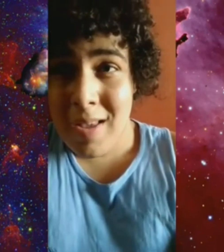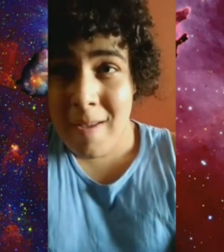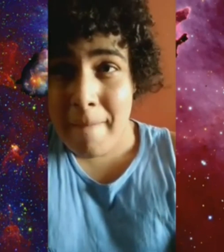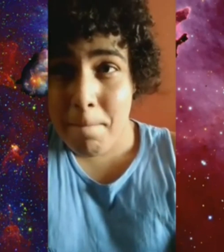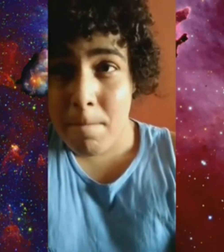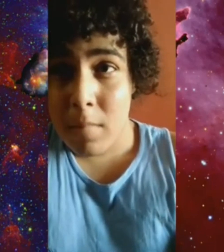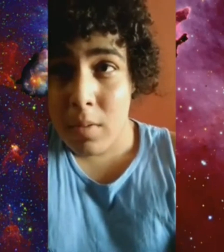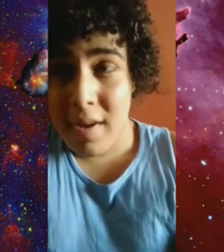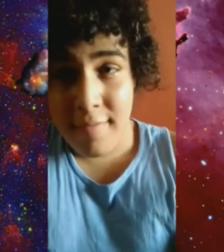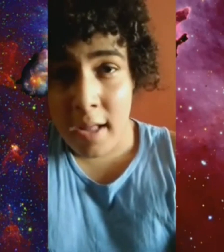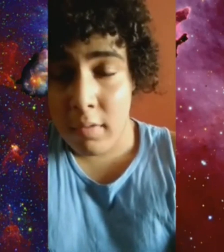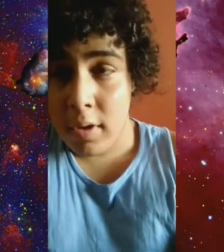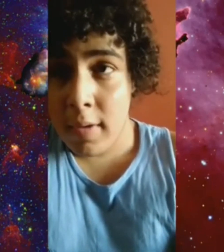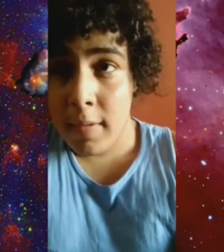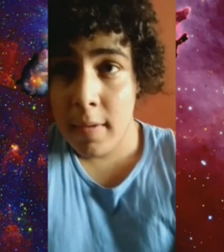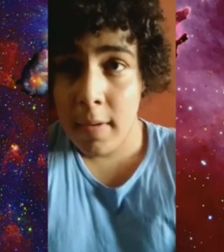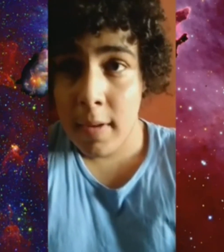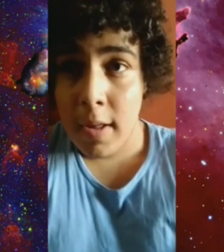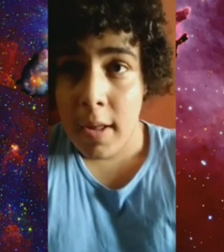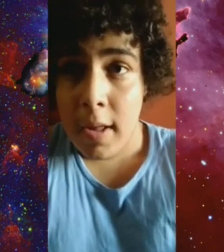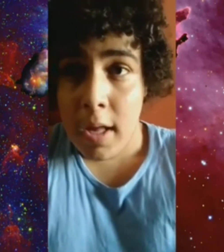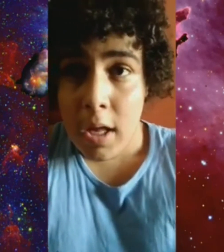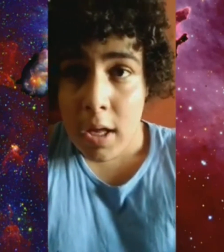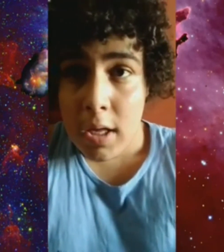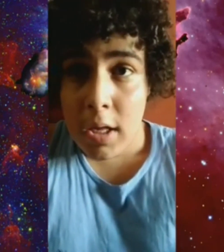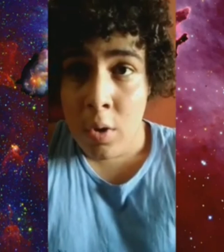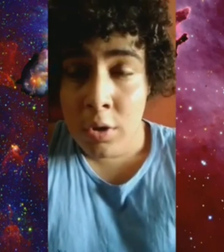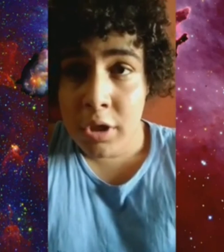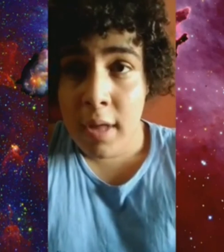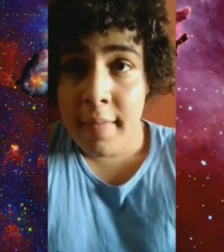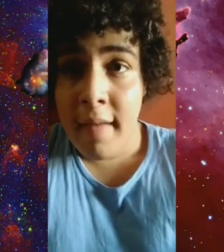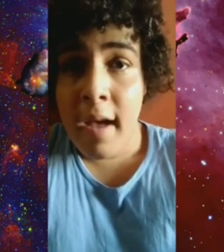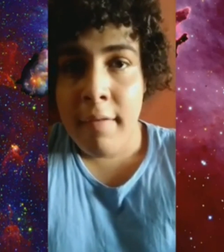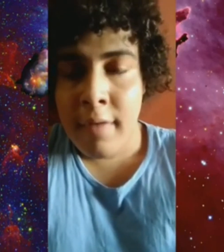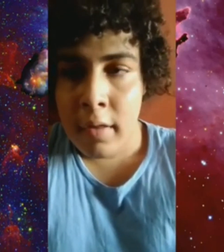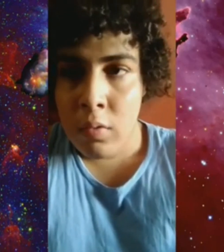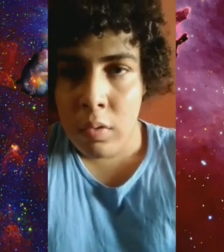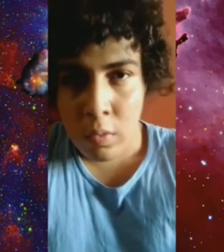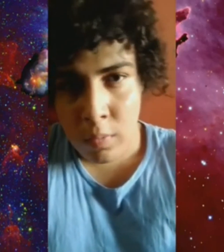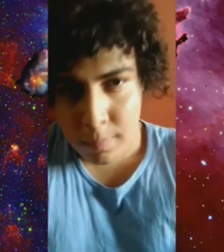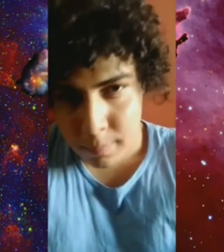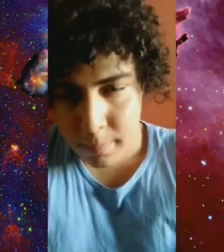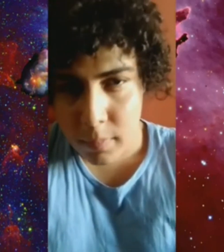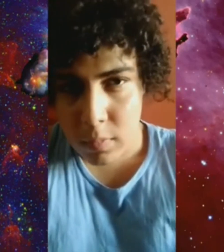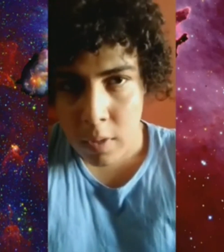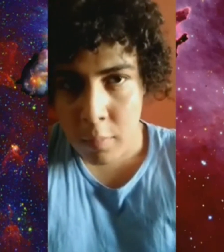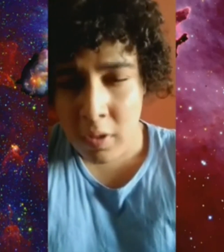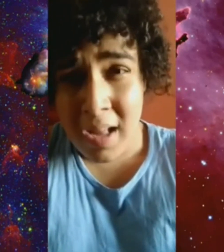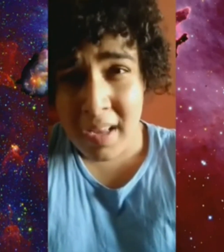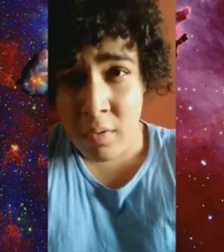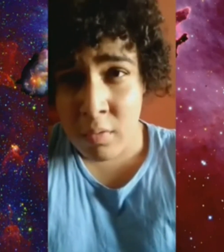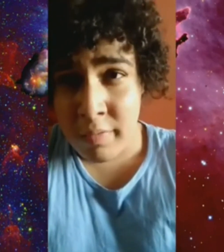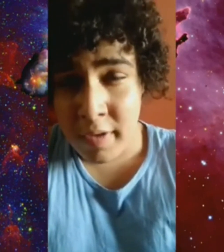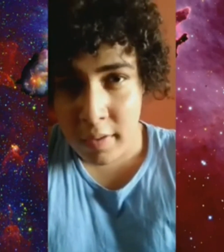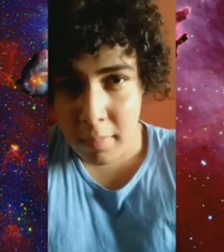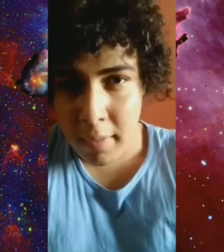E não é fácil, né? E hoje eu estarei na live fazendo um som, uma música